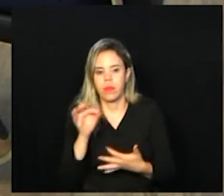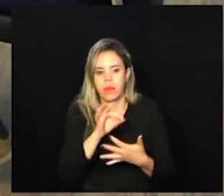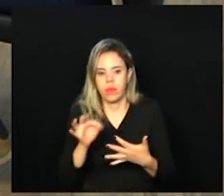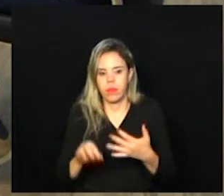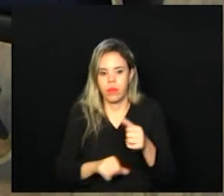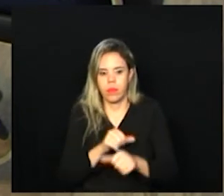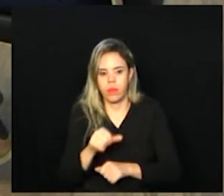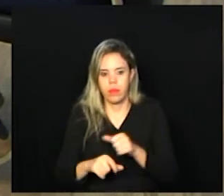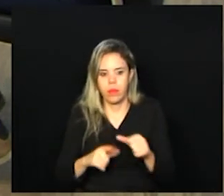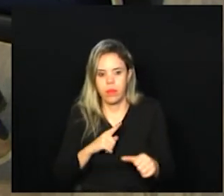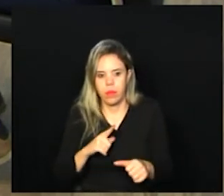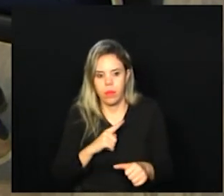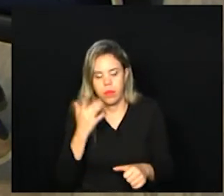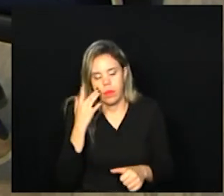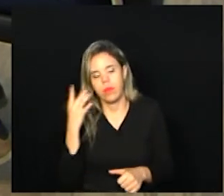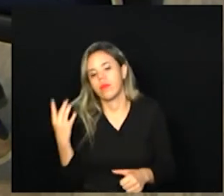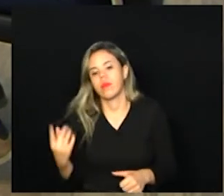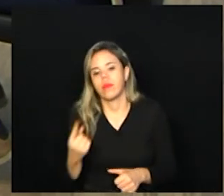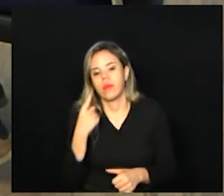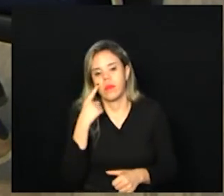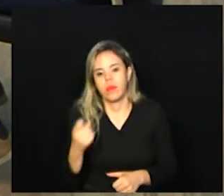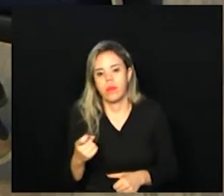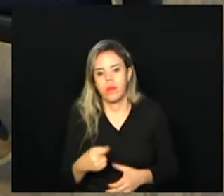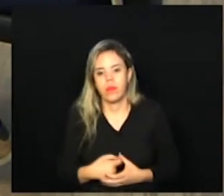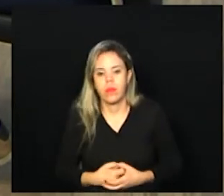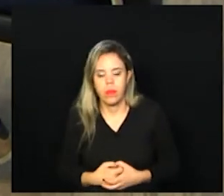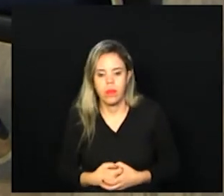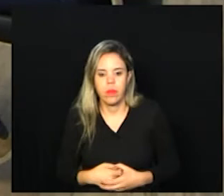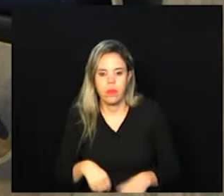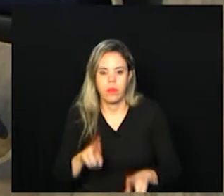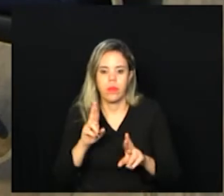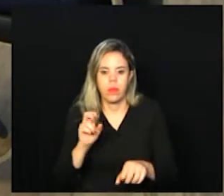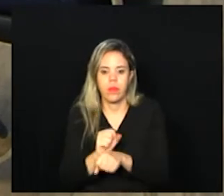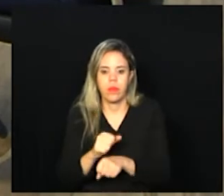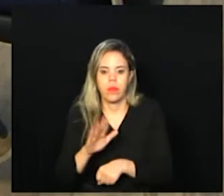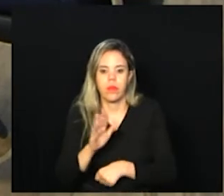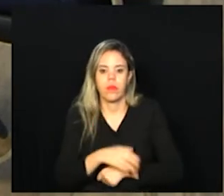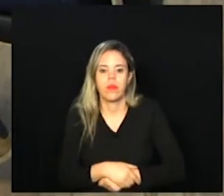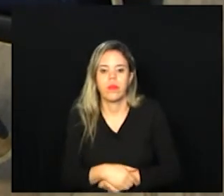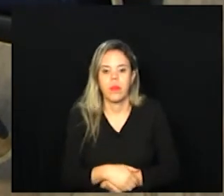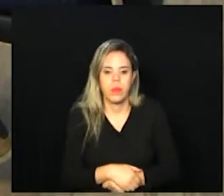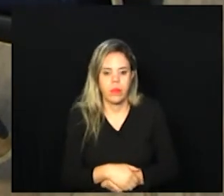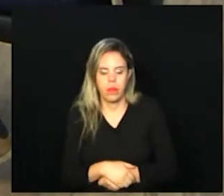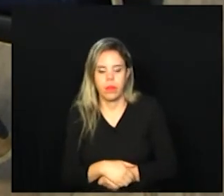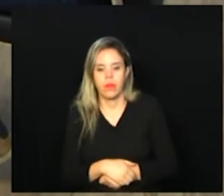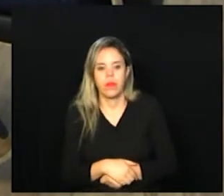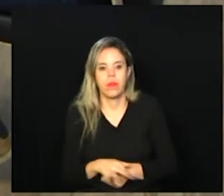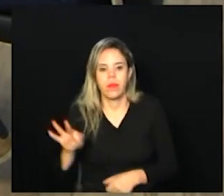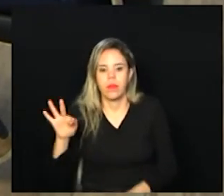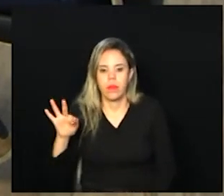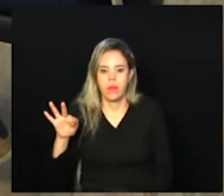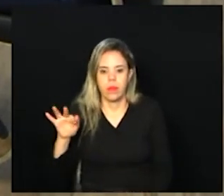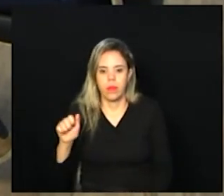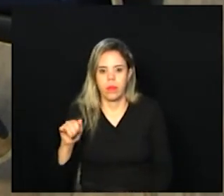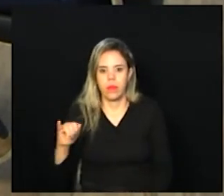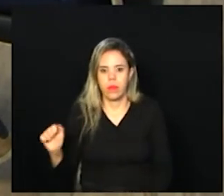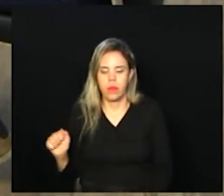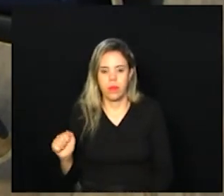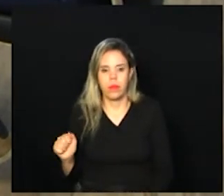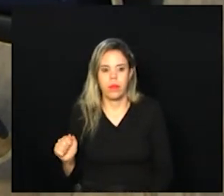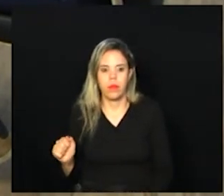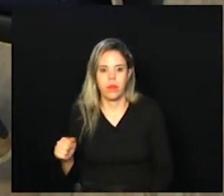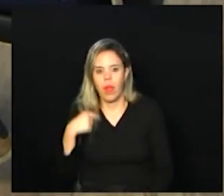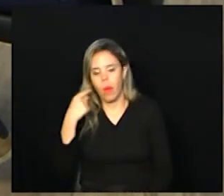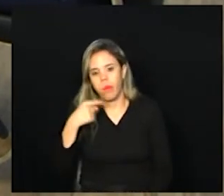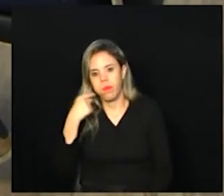mudanças que teve, eu achei super interessante, esperamos mais ainda. Fábia Cristina de Almeida Bigarani,